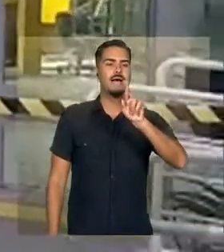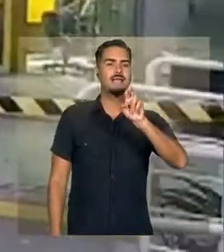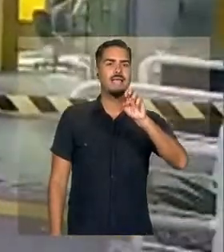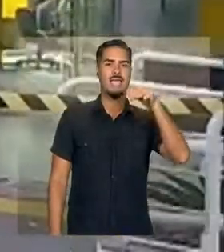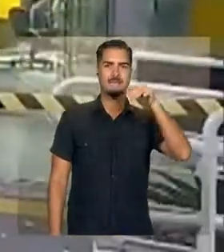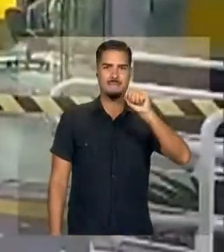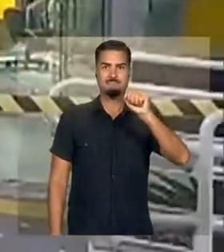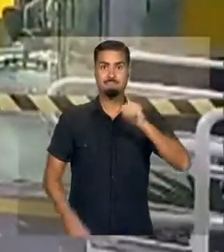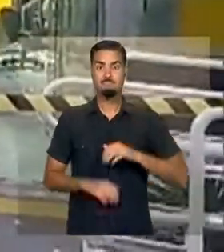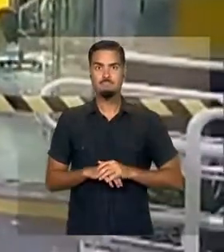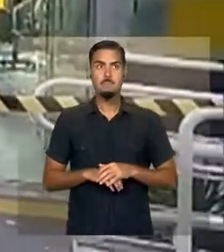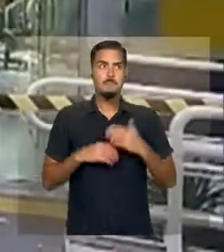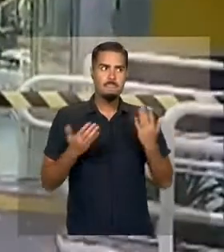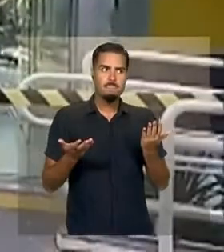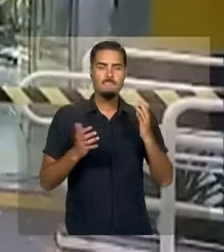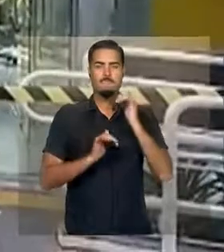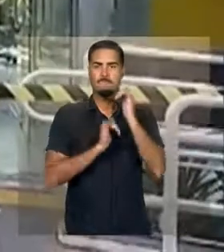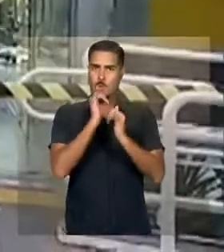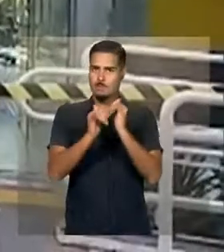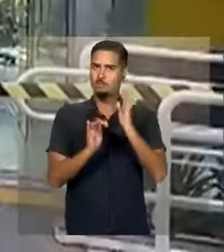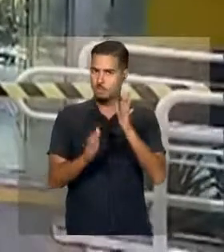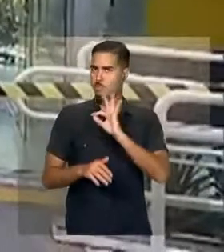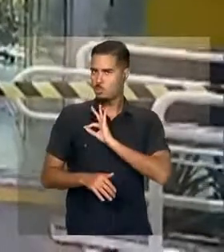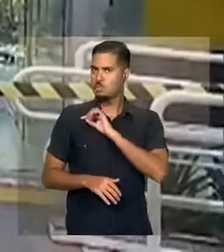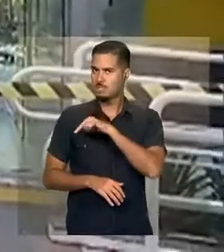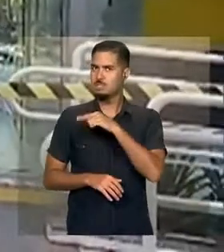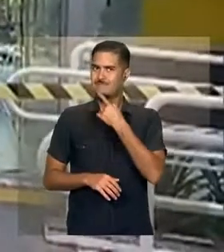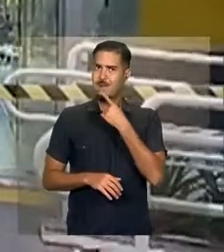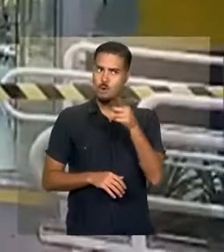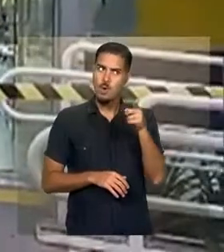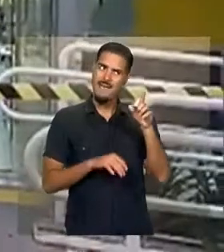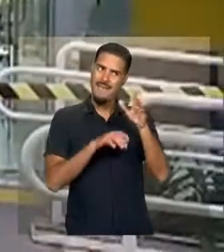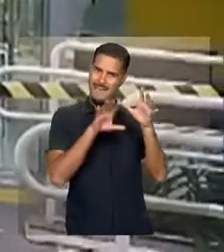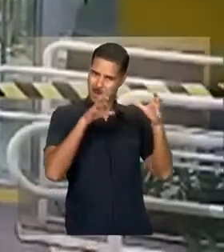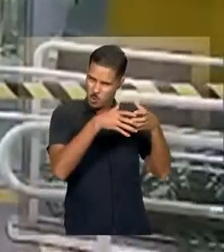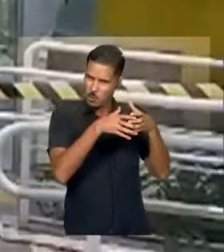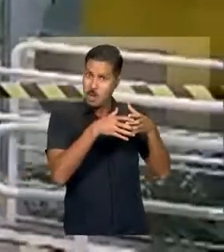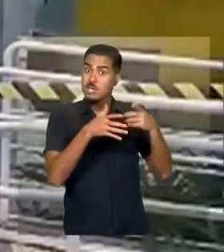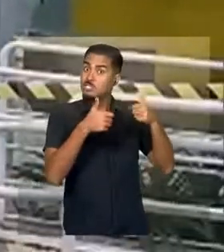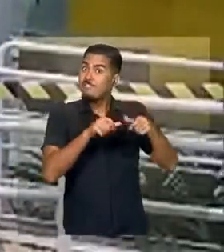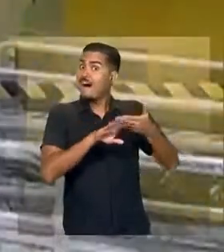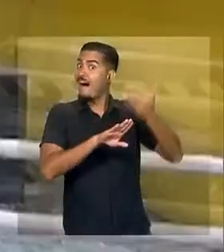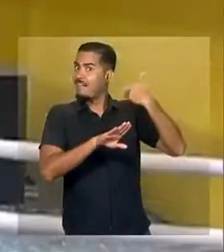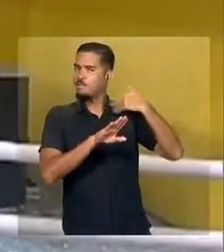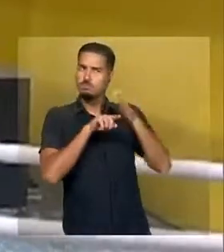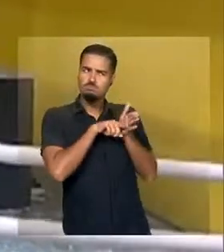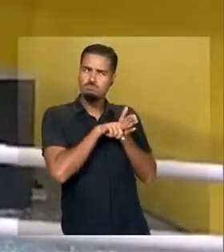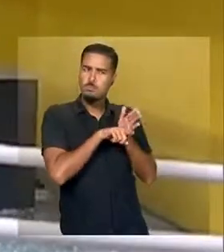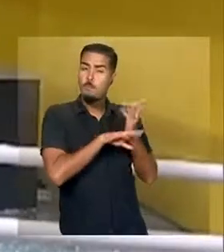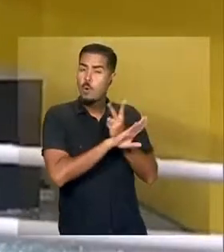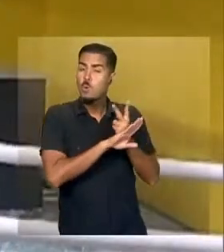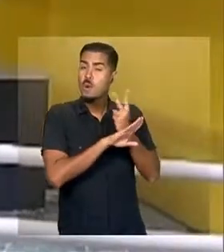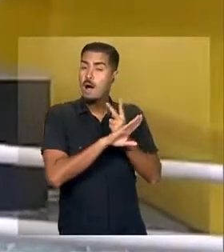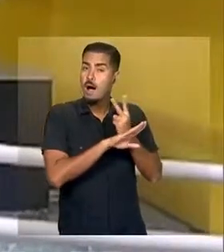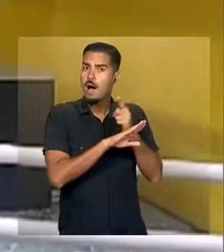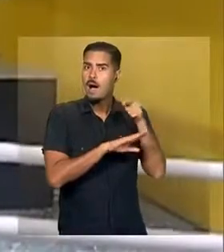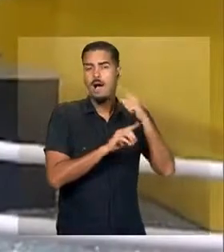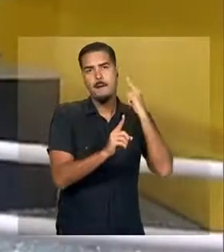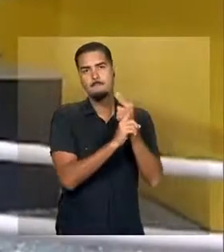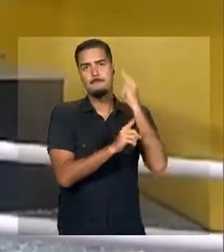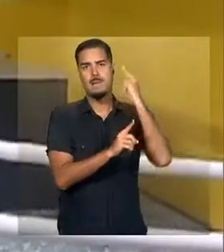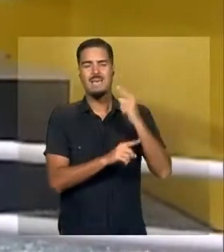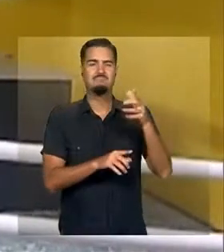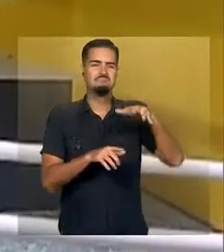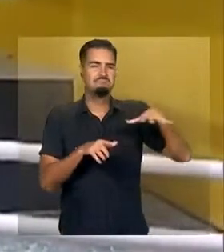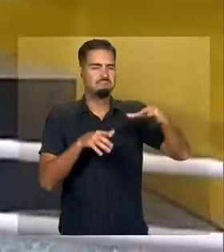Paulo. Segundo informações da polícia, o bando já era investigado, estava sendo monitorado. Assim, o grupo de cerca de 25